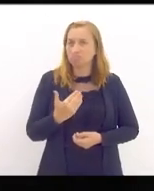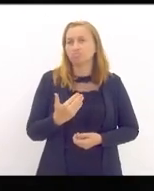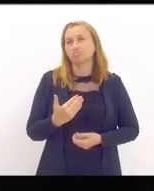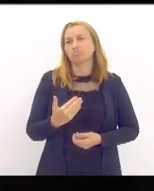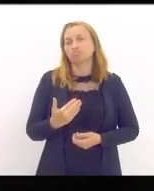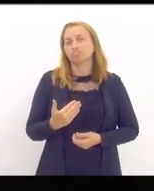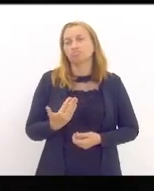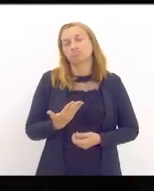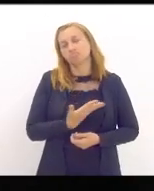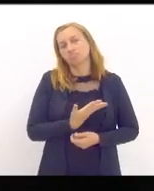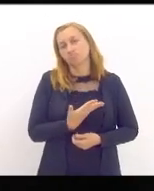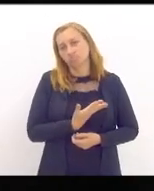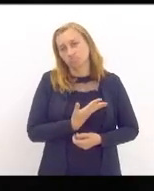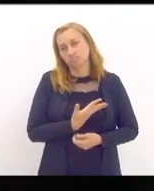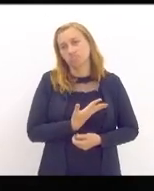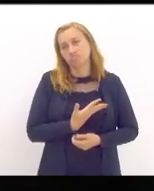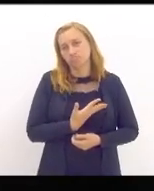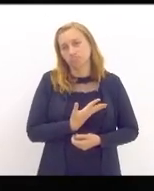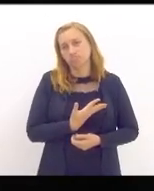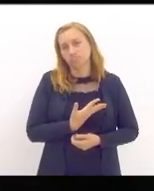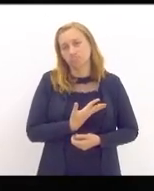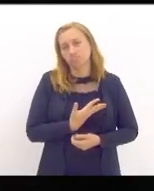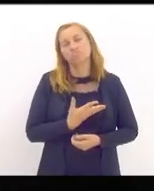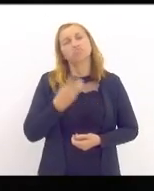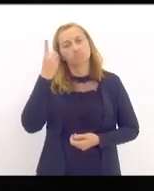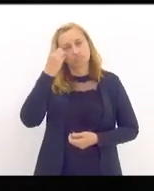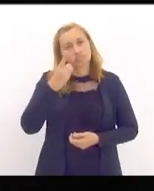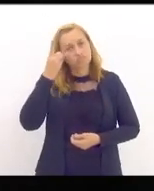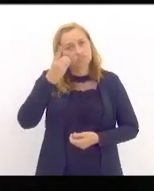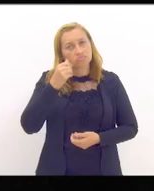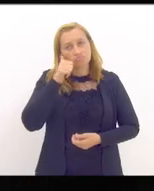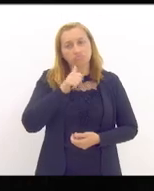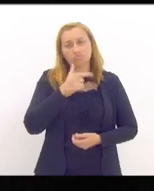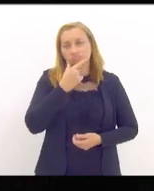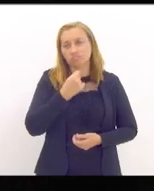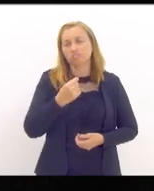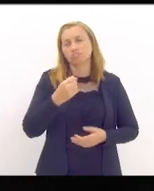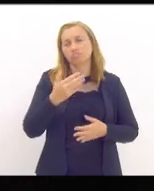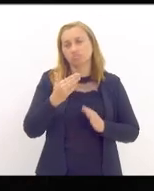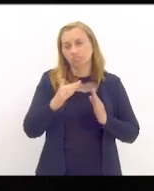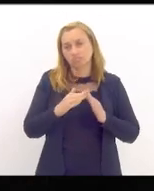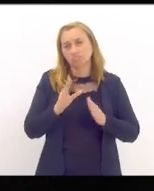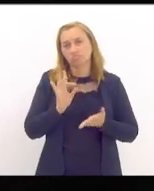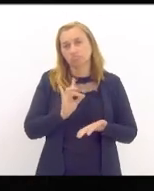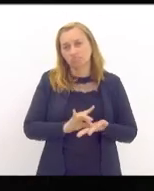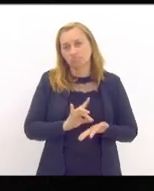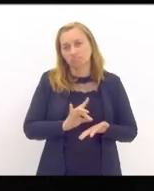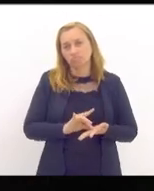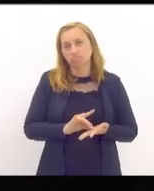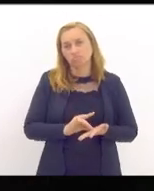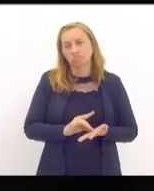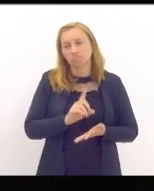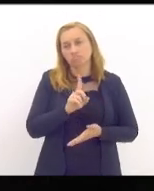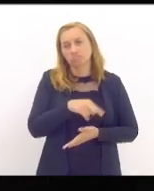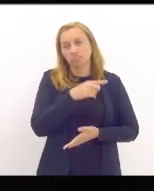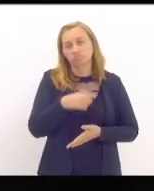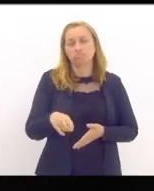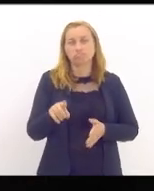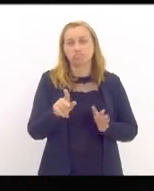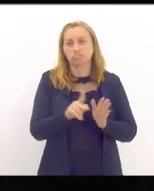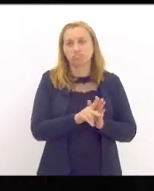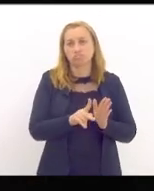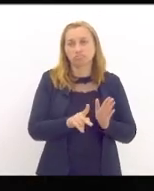aos companheiros e companheiros deputados e deputados nesta casa que realmente rejeita esse projeto